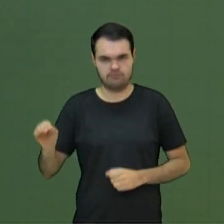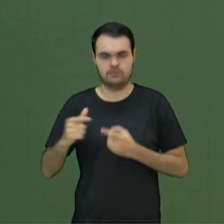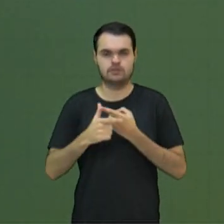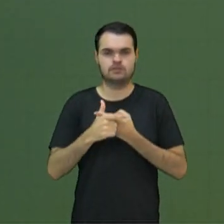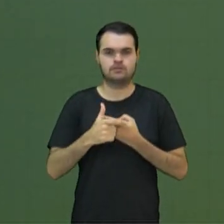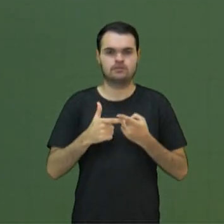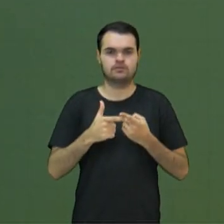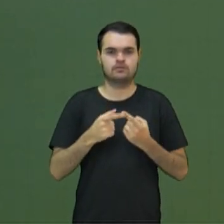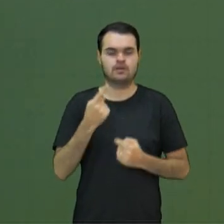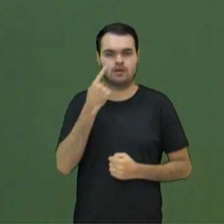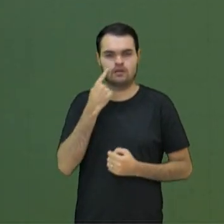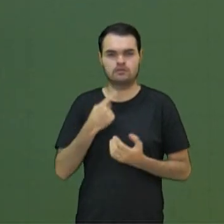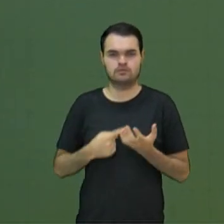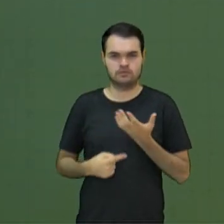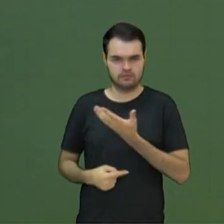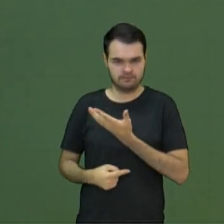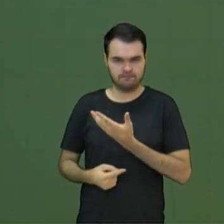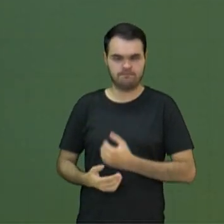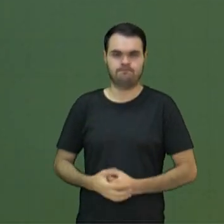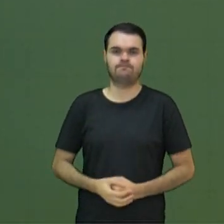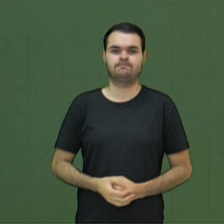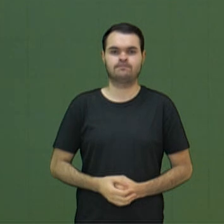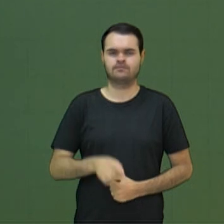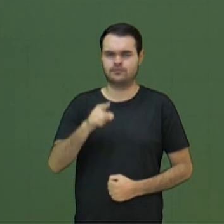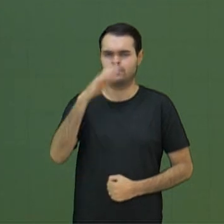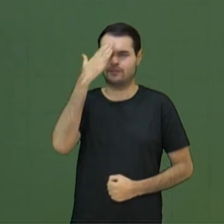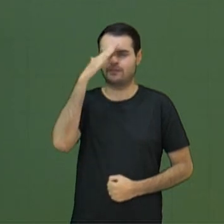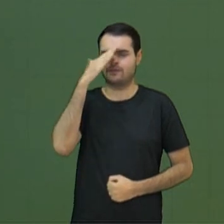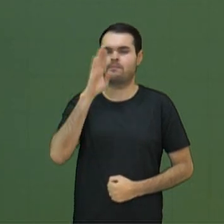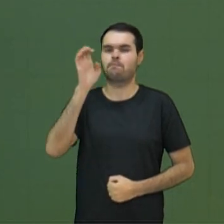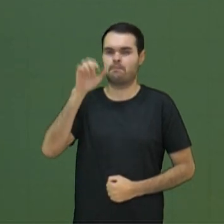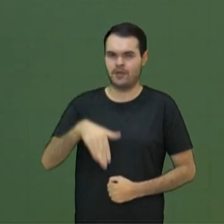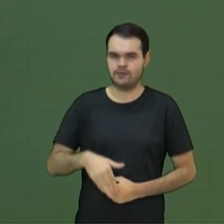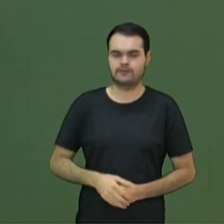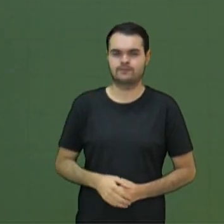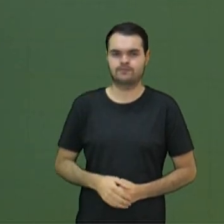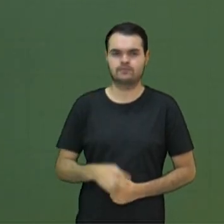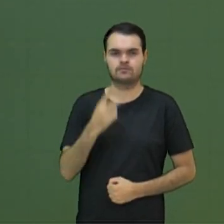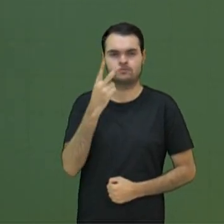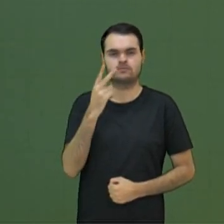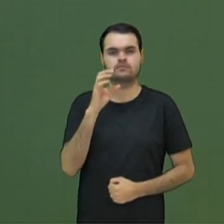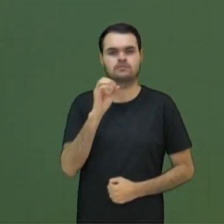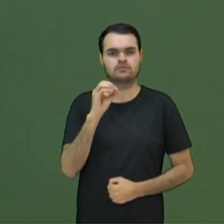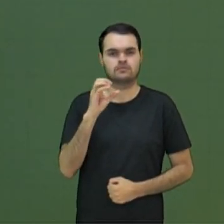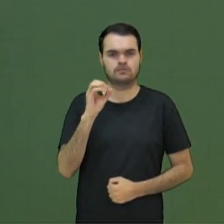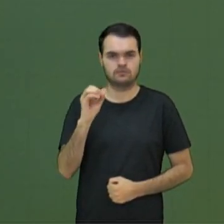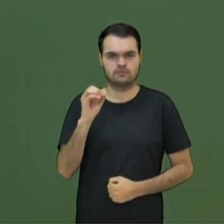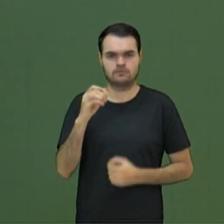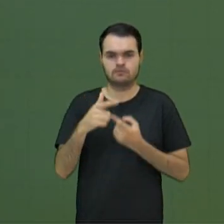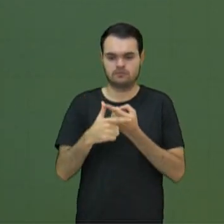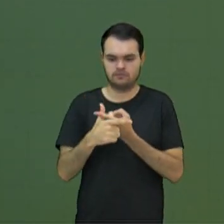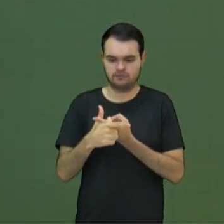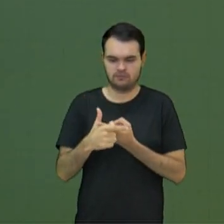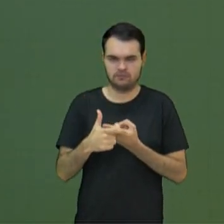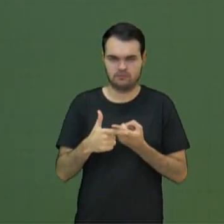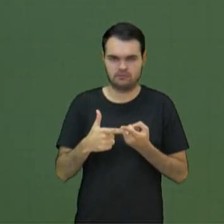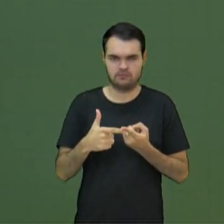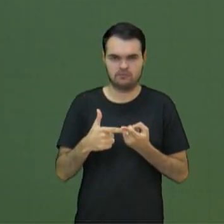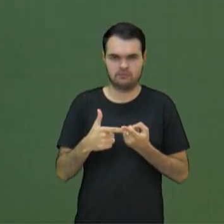Vou fazer assim, ó, para você entender bem, né? 200 divididos